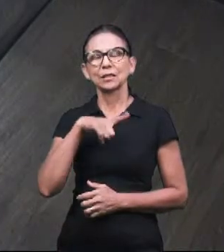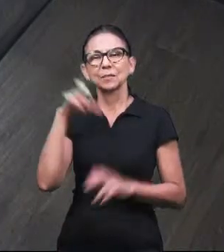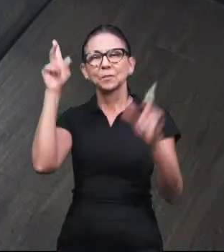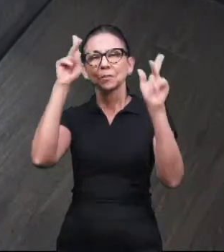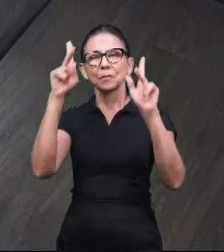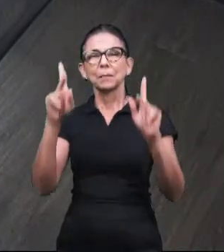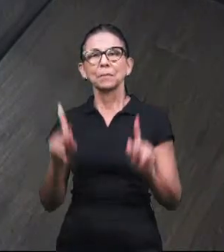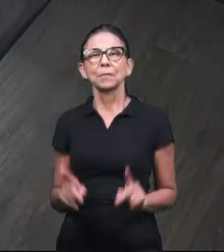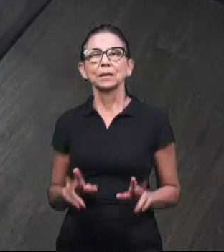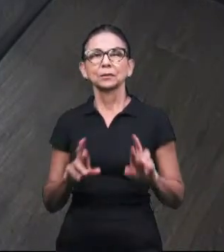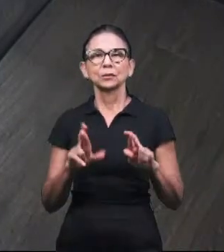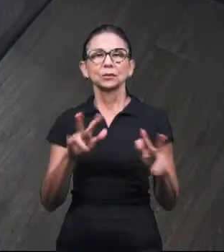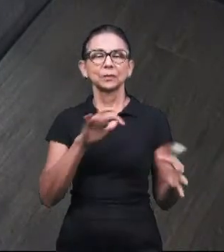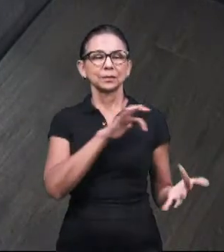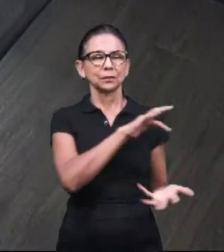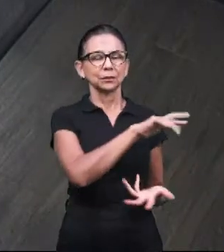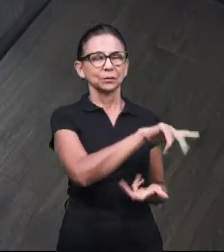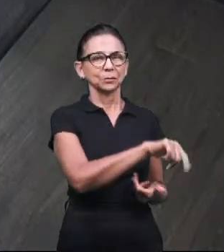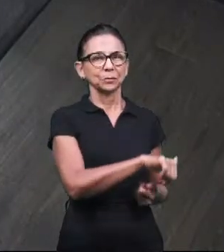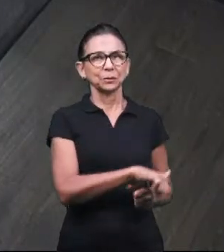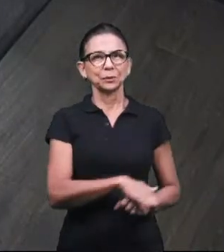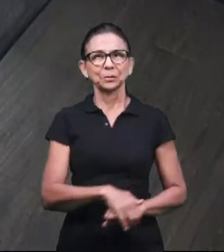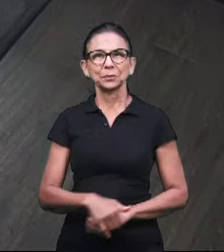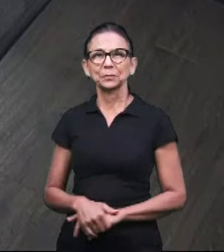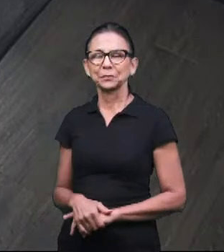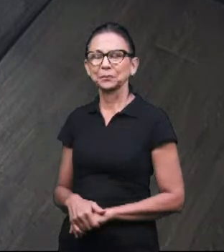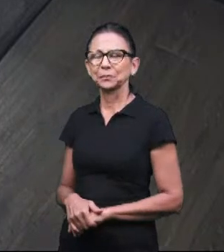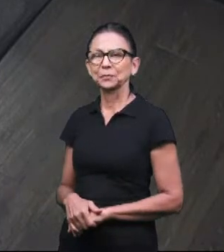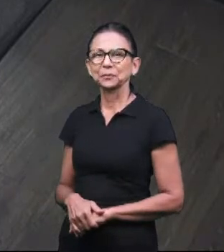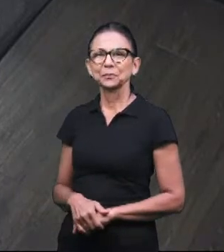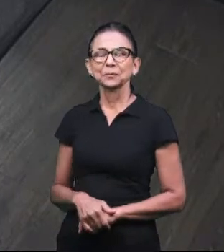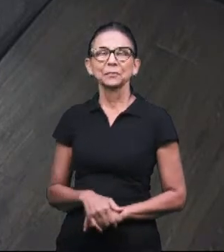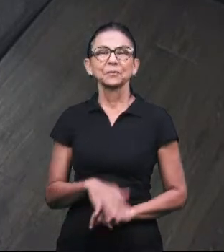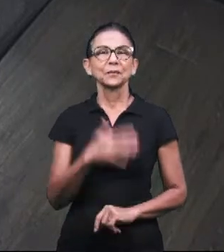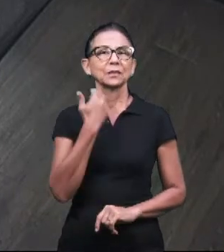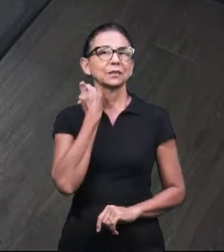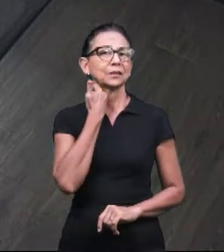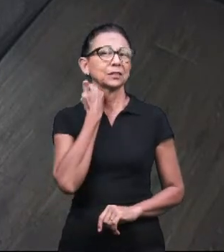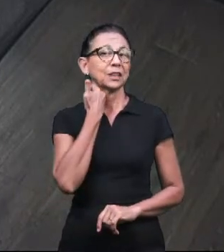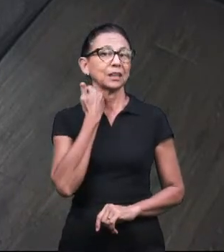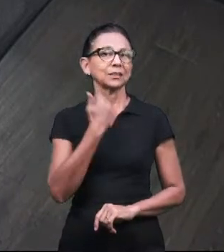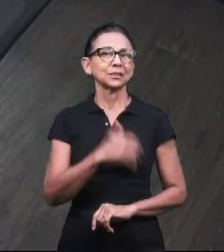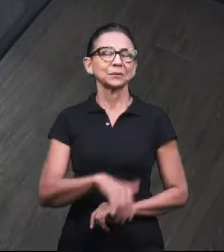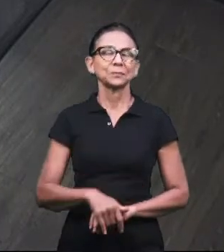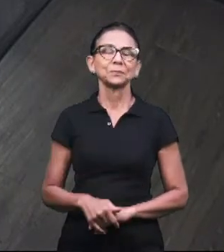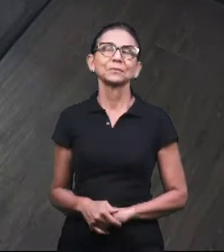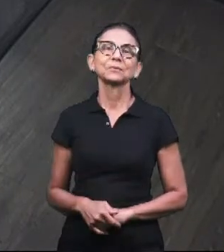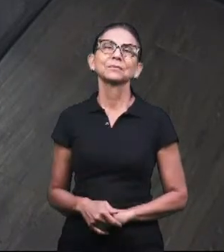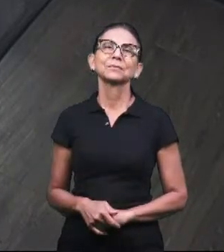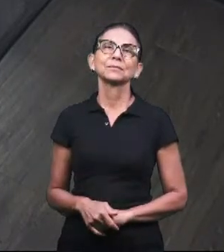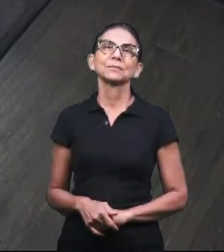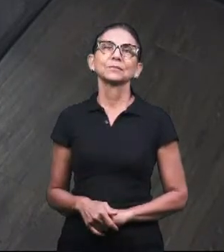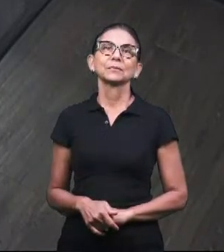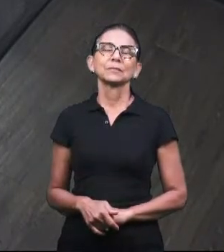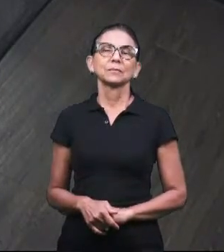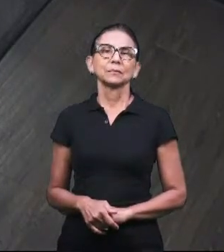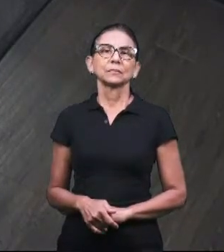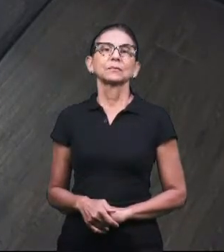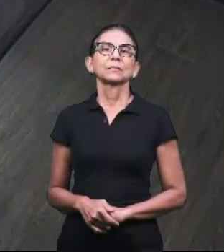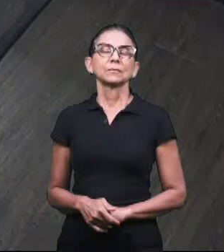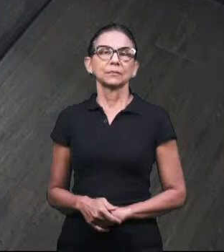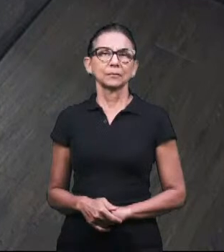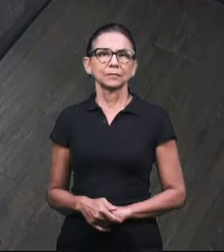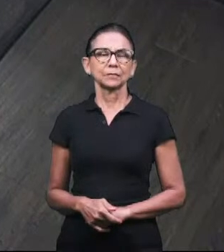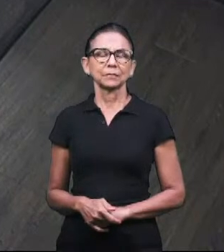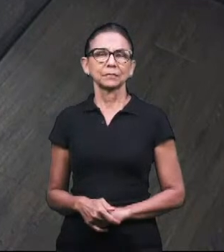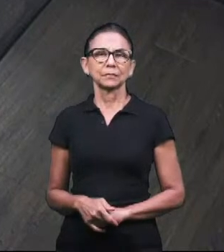Amém. Vai falar um pouco do chat aí dos irmãos. Vamos falar do chat aqui. Lembrando, né, tivemos muitos homens de Deus lá, inclusive, né,